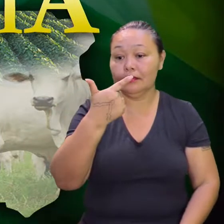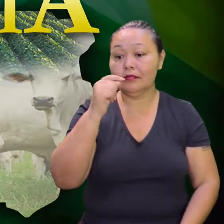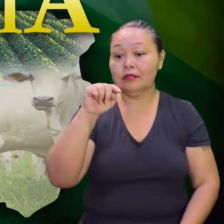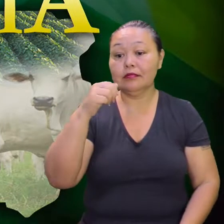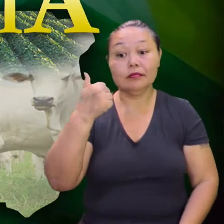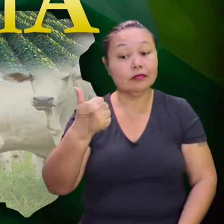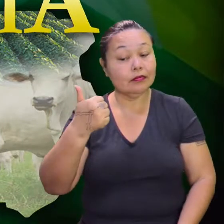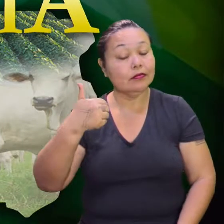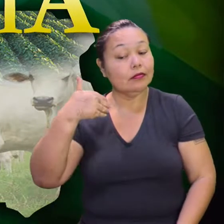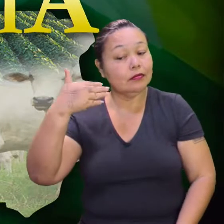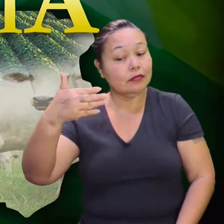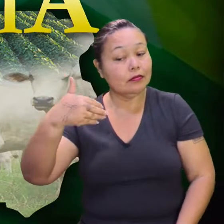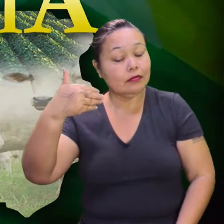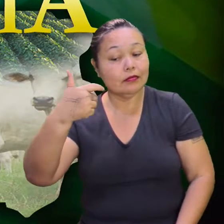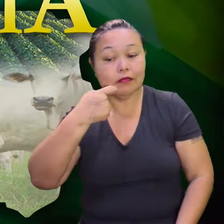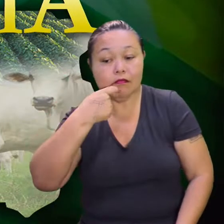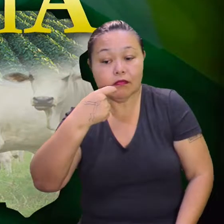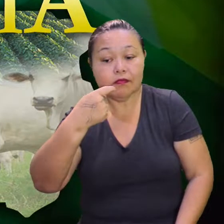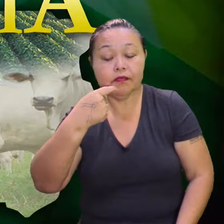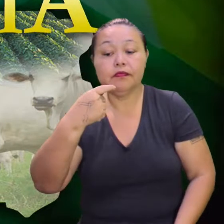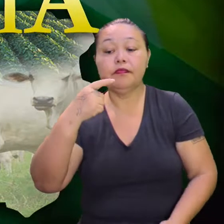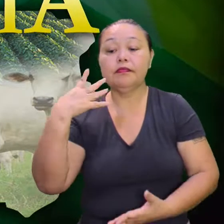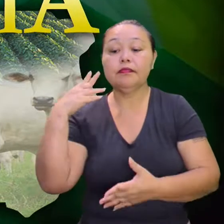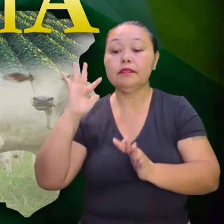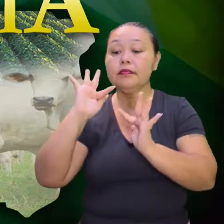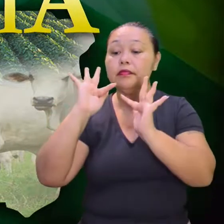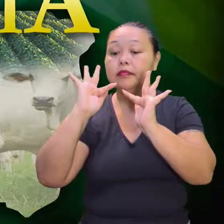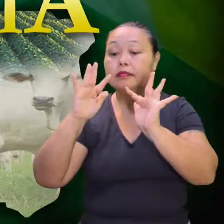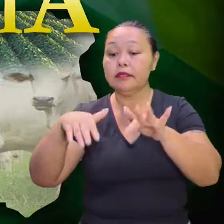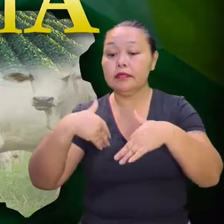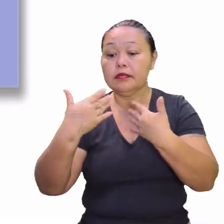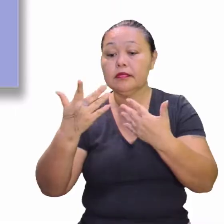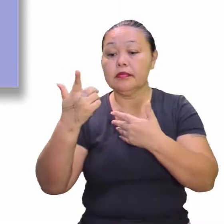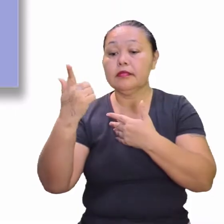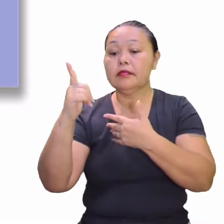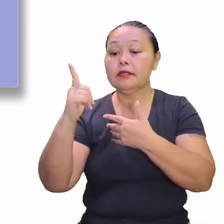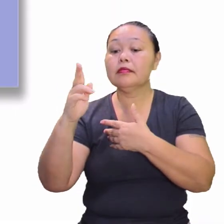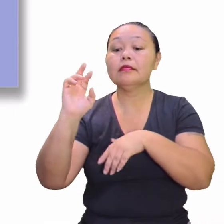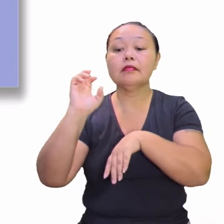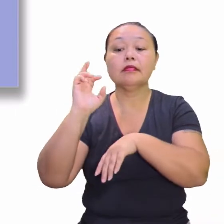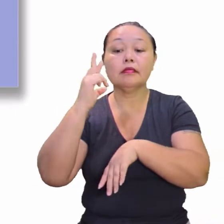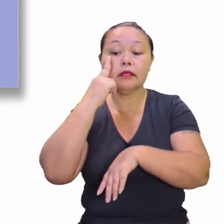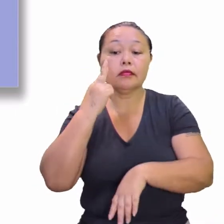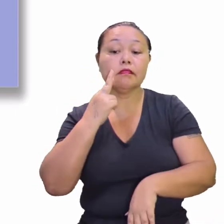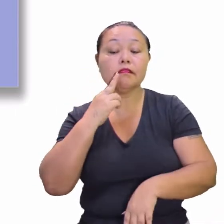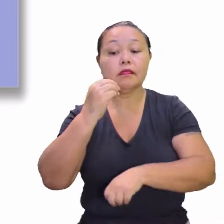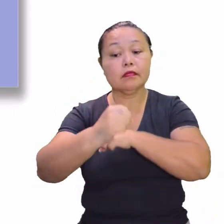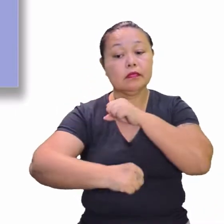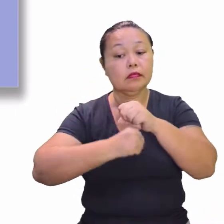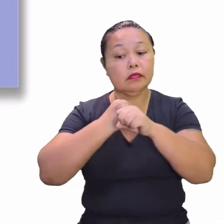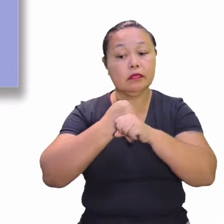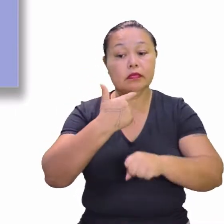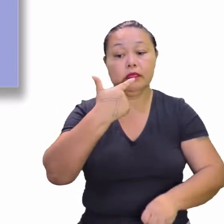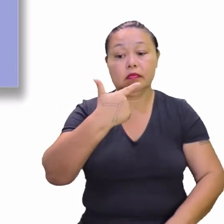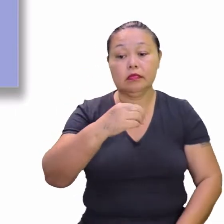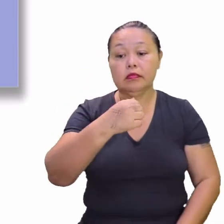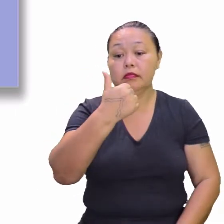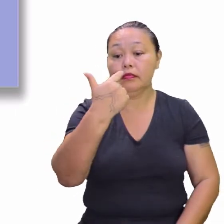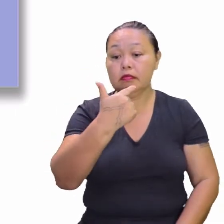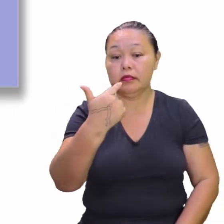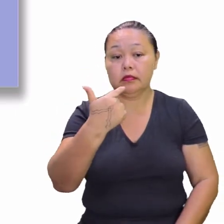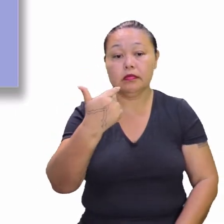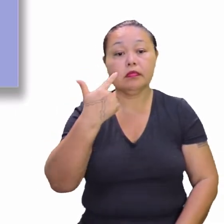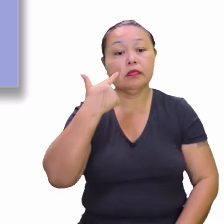a cada dia mais próximo aí da nossa reta final de Geografia de Rondônia 2022. Então, nessa aula a gente vai